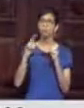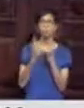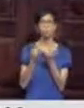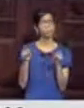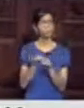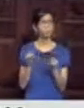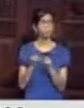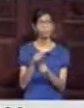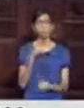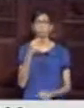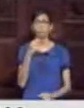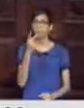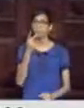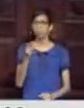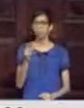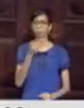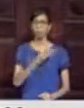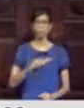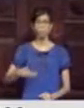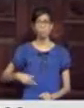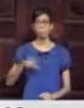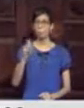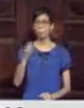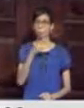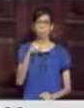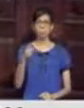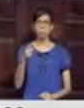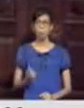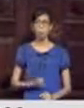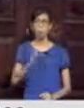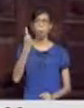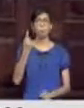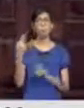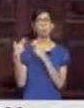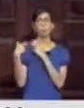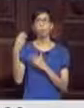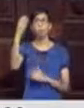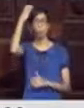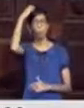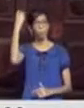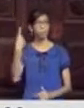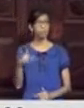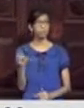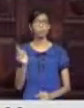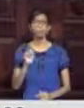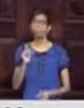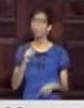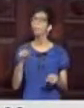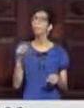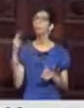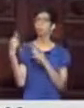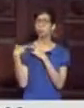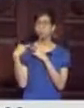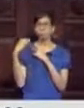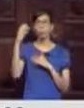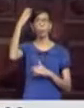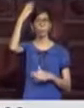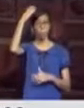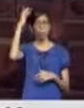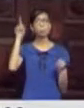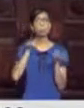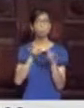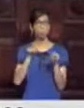adianta dizer que Pezão é o único responsável. Sabemos que as responsabilidades estão divididas, das